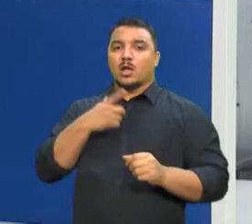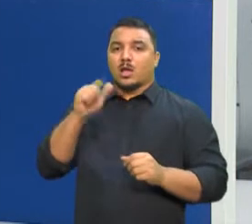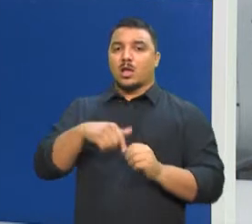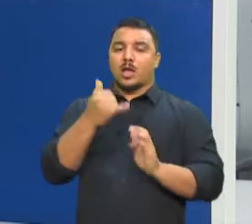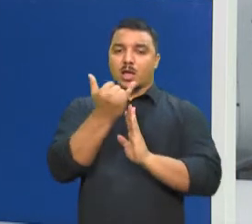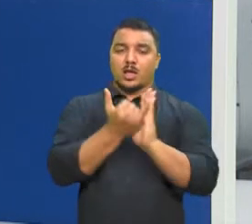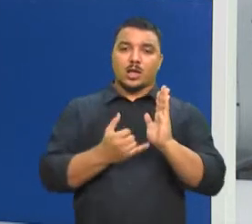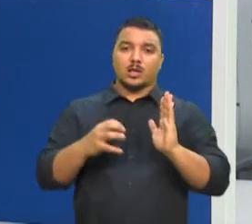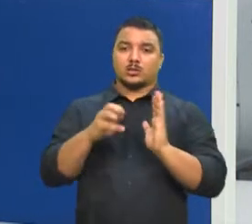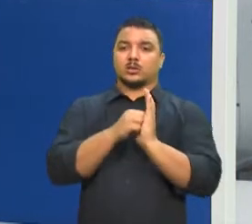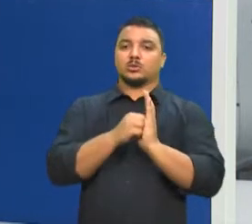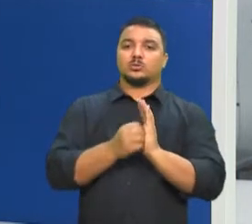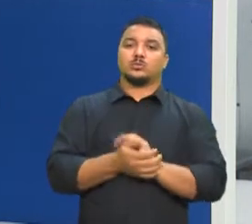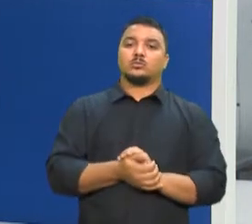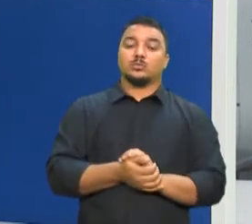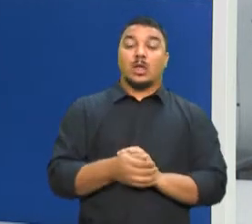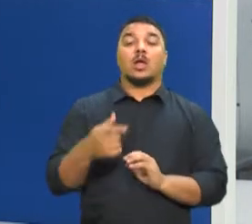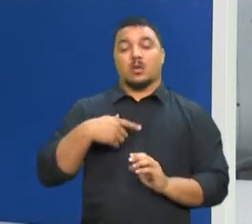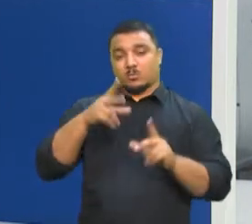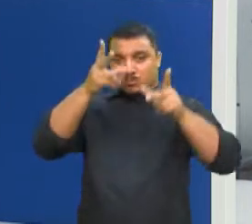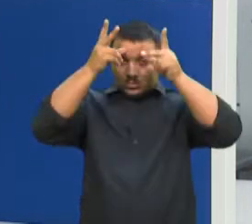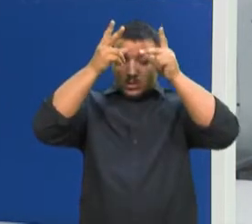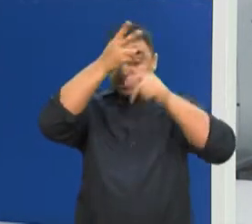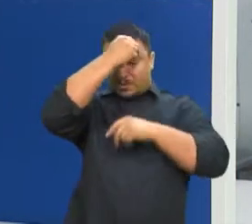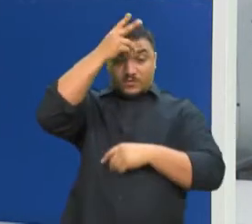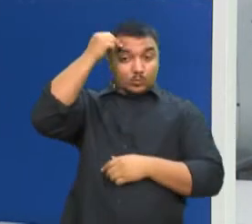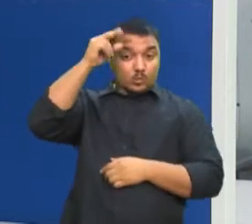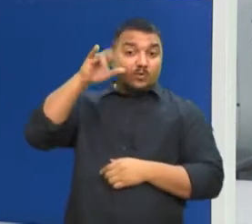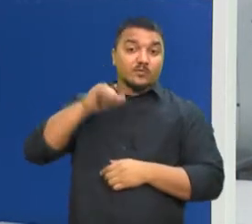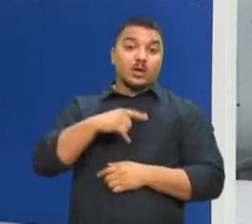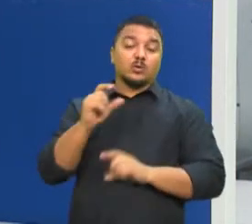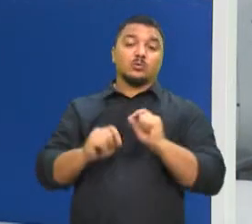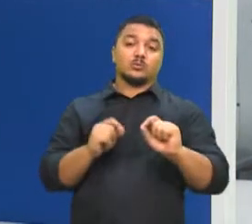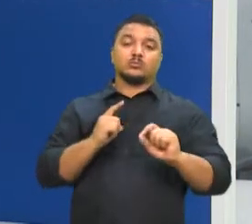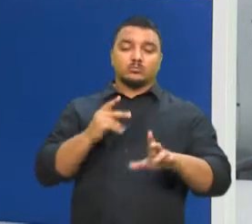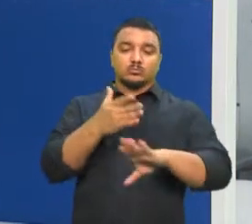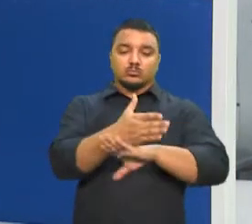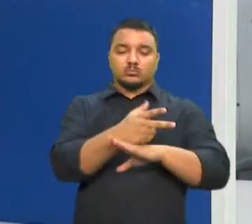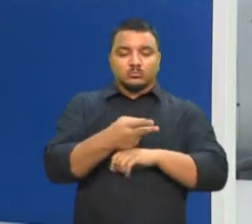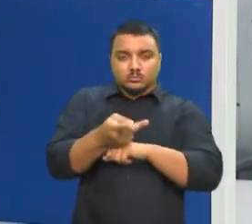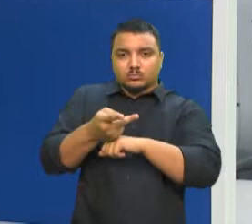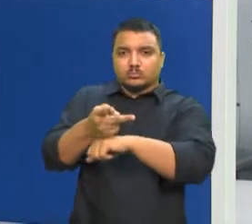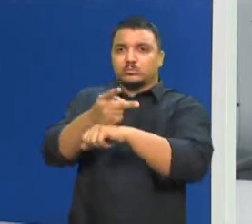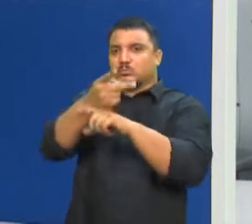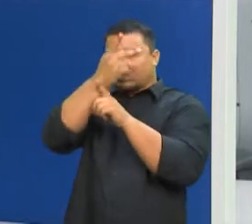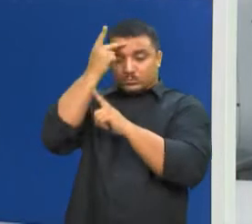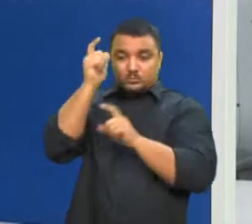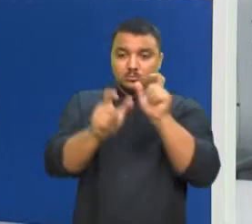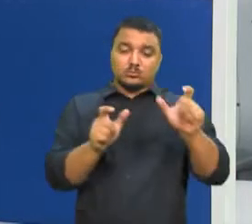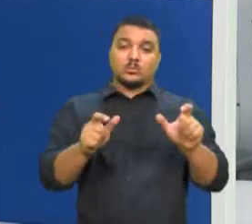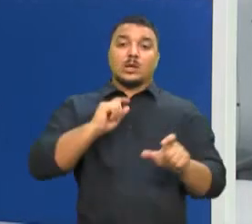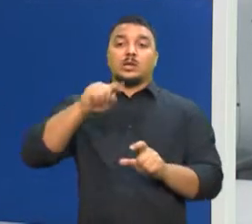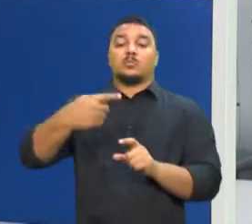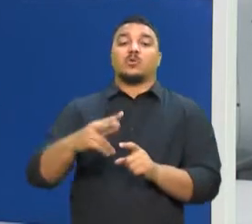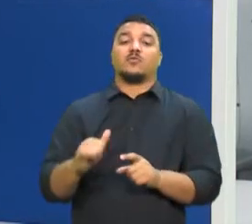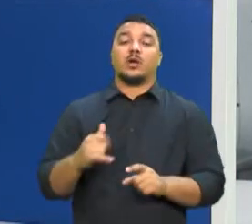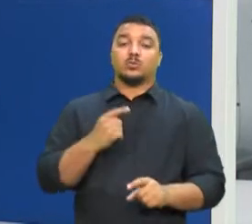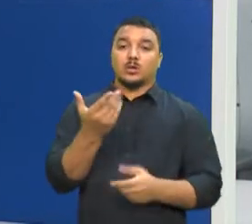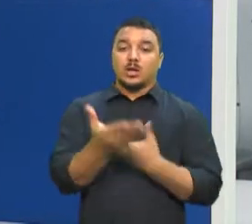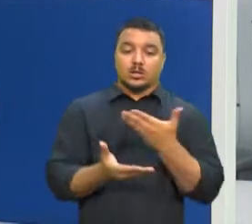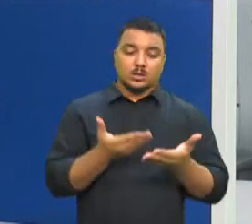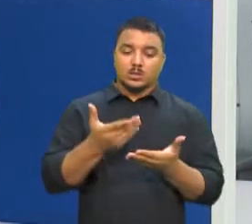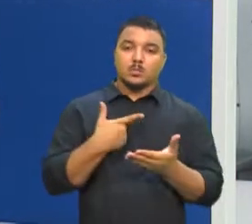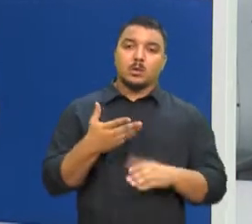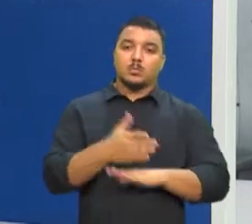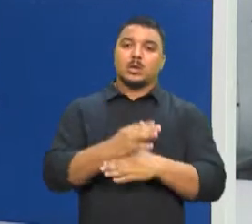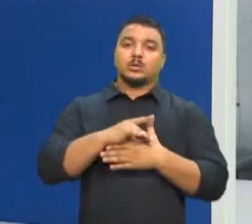isso, a Prefeitura vai fazer uma busca ativa para identificar essas pessoas e ainda vai oferecer atendimento presencial